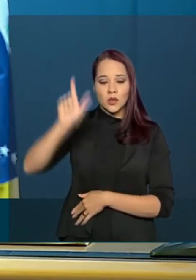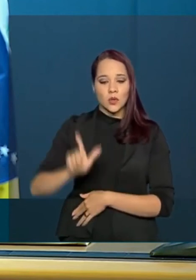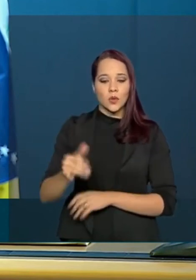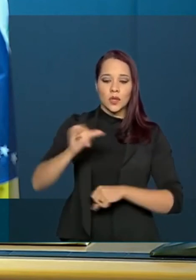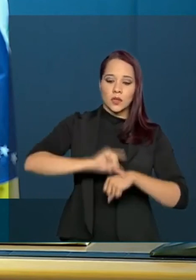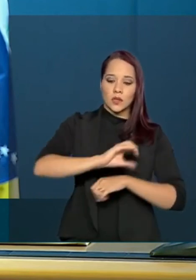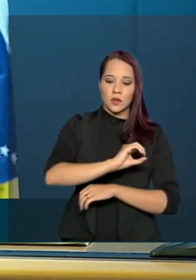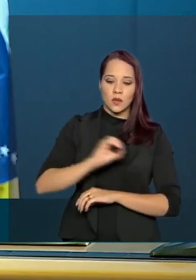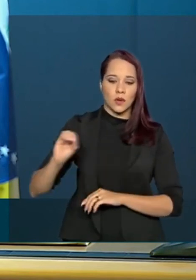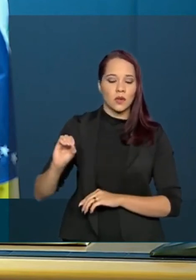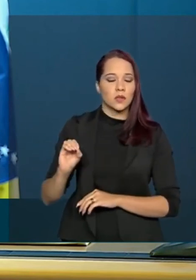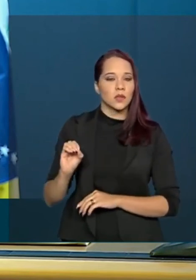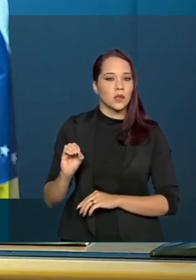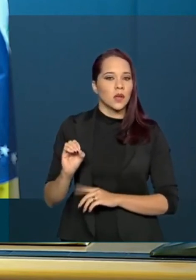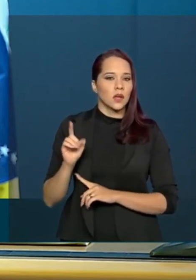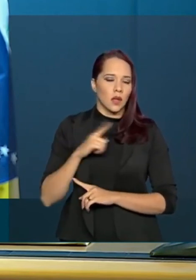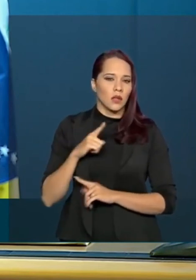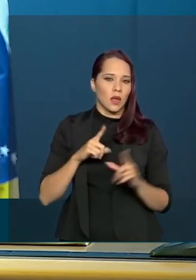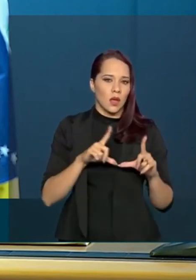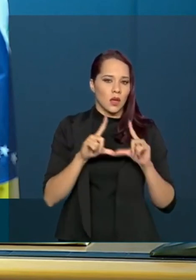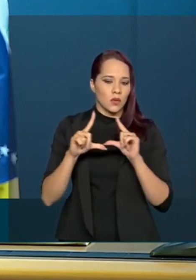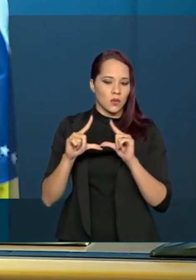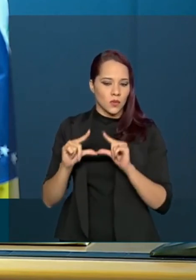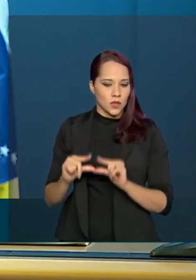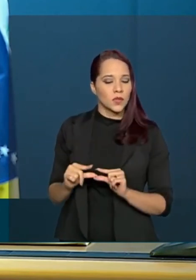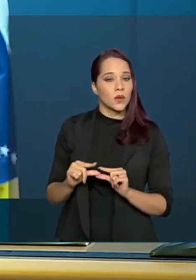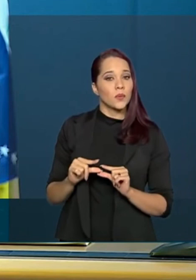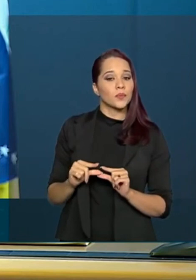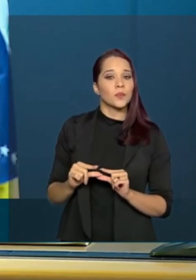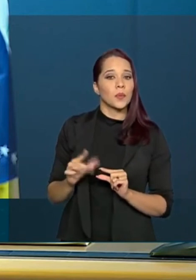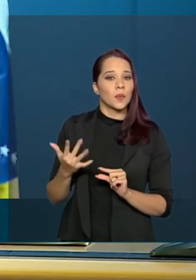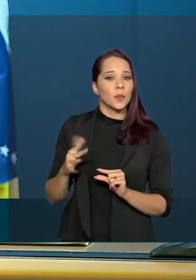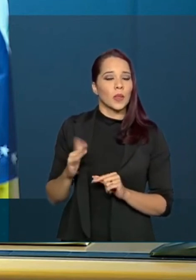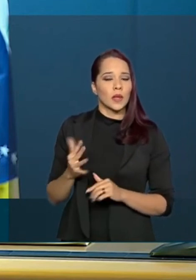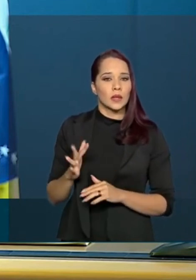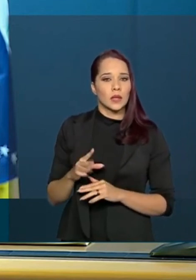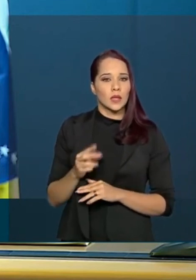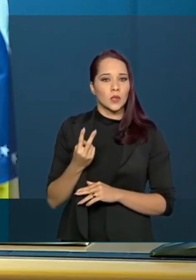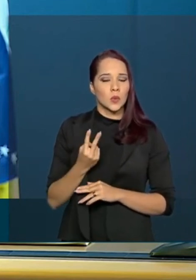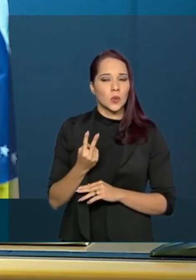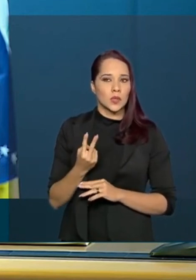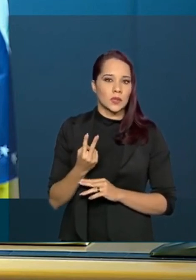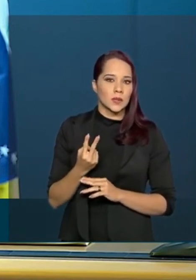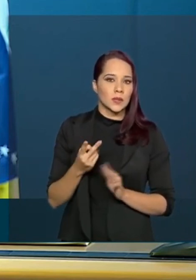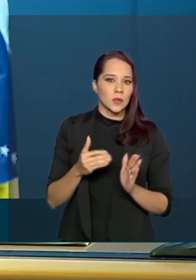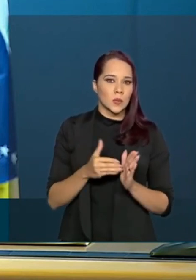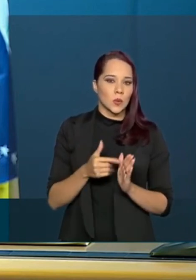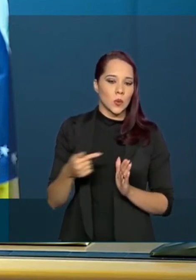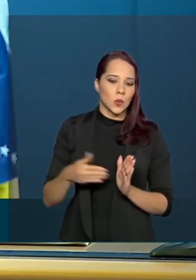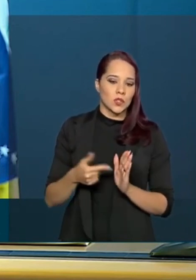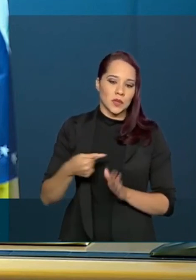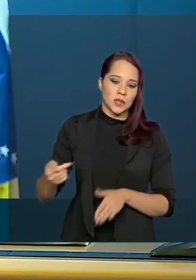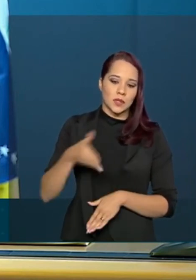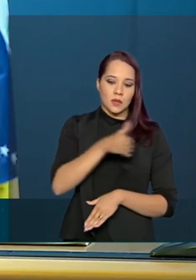Centro-Oeste. A tendência de redução recente, pelo menos duas últimas semanas,